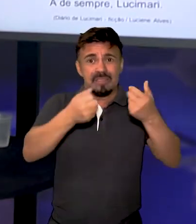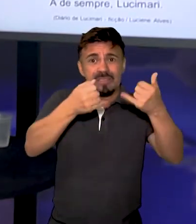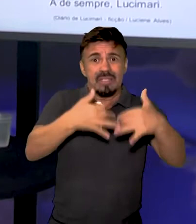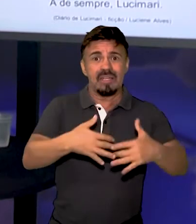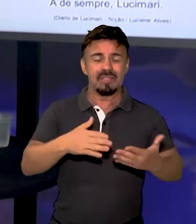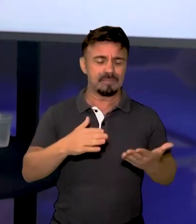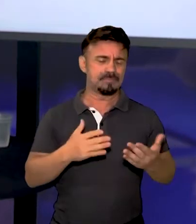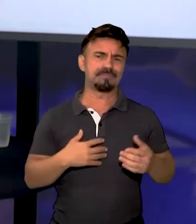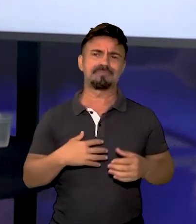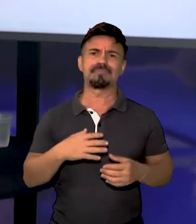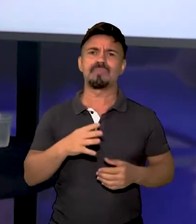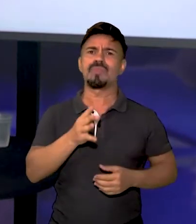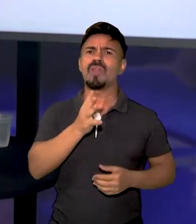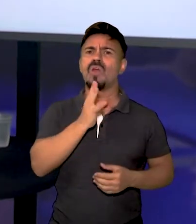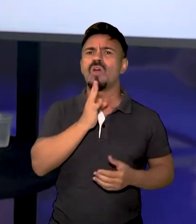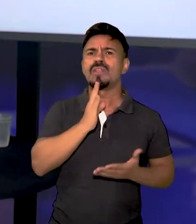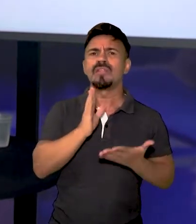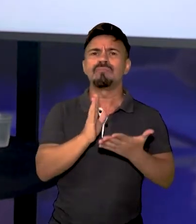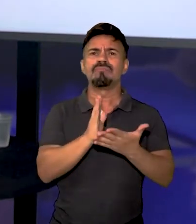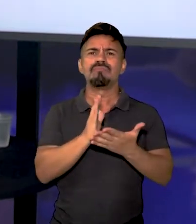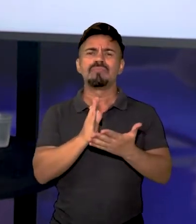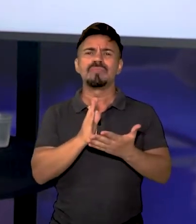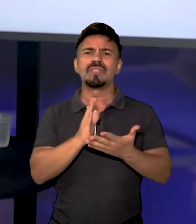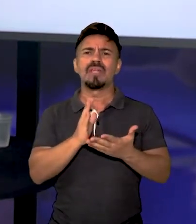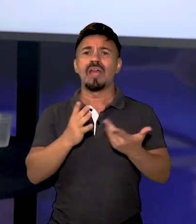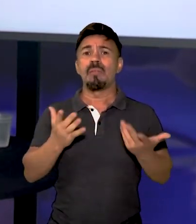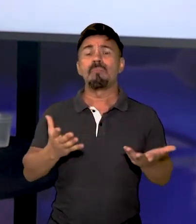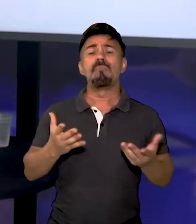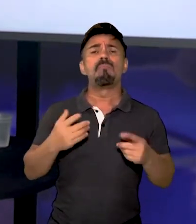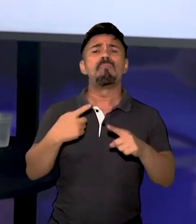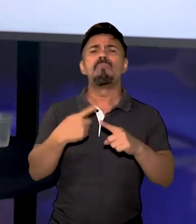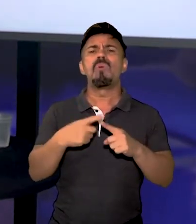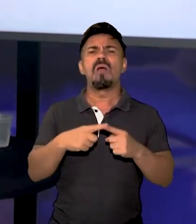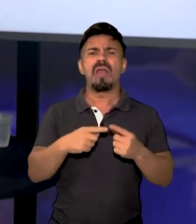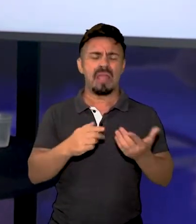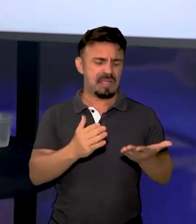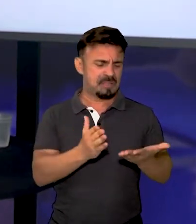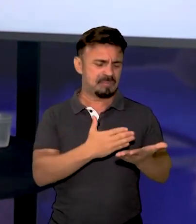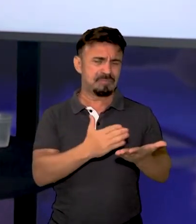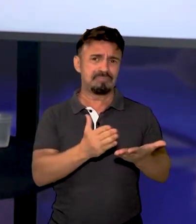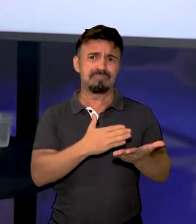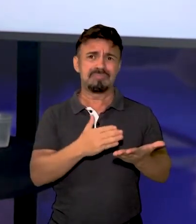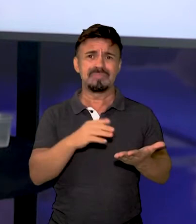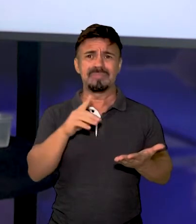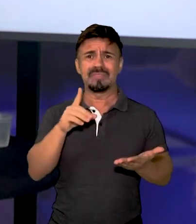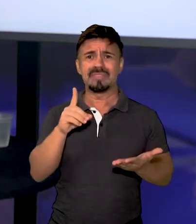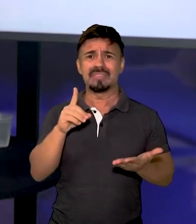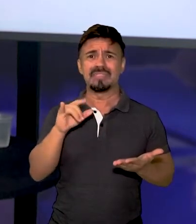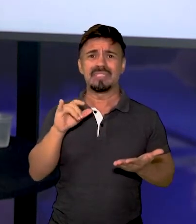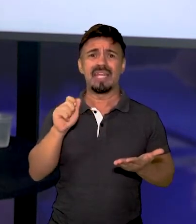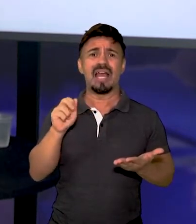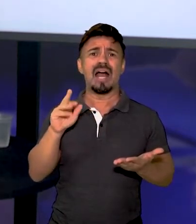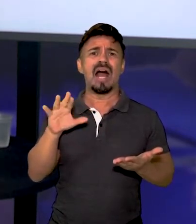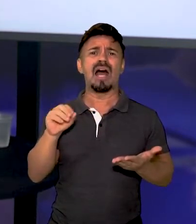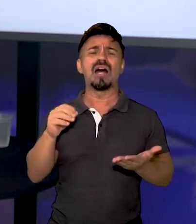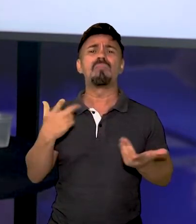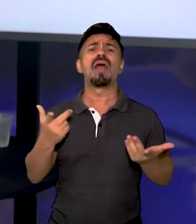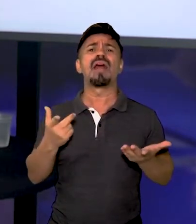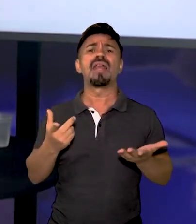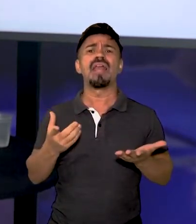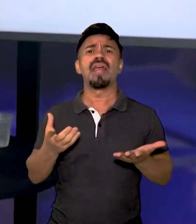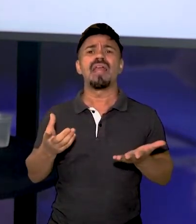conhecer justamente outros. Então, para que serve um diário? O diário ele serve para